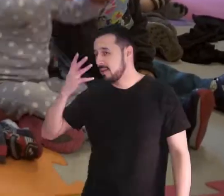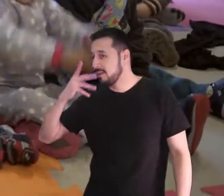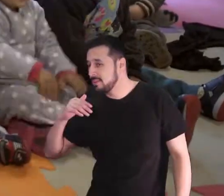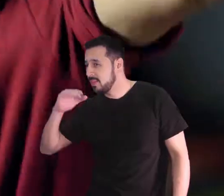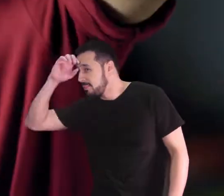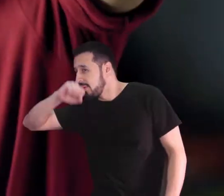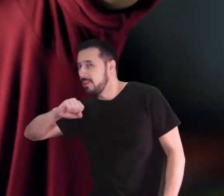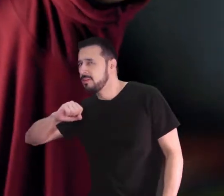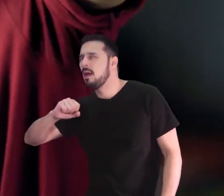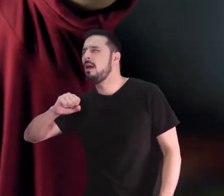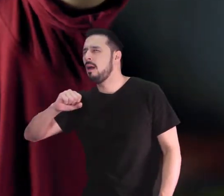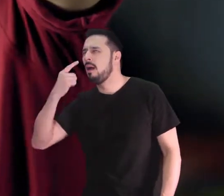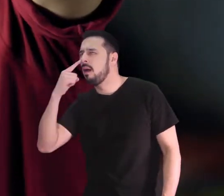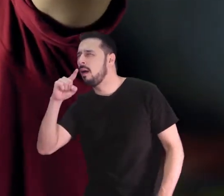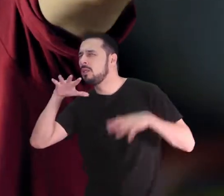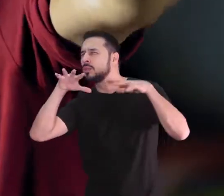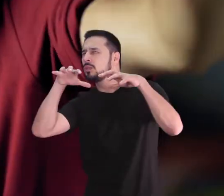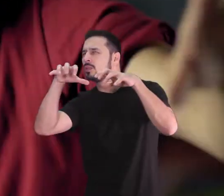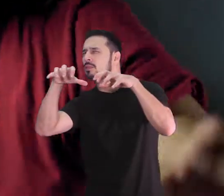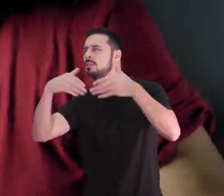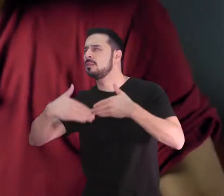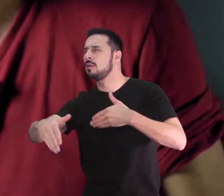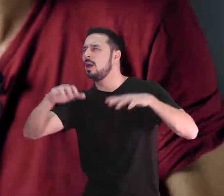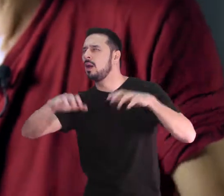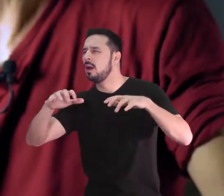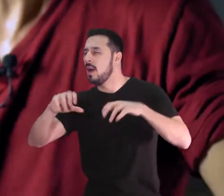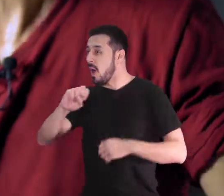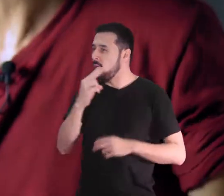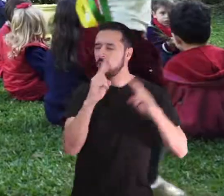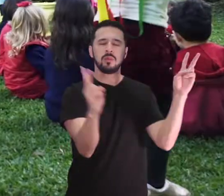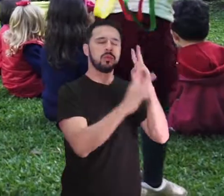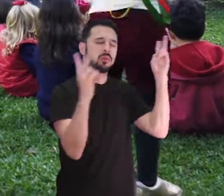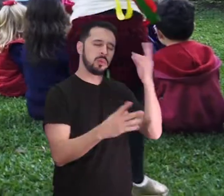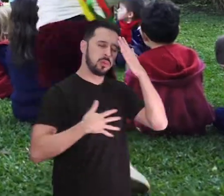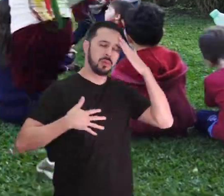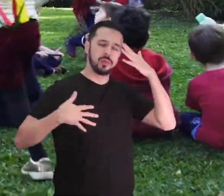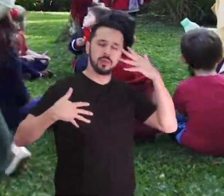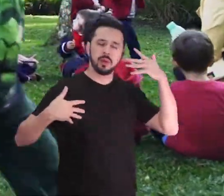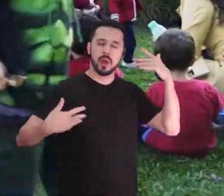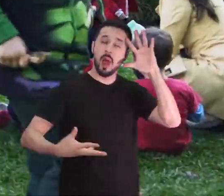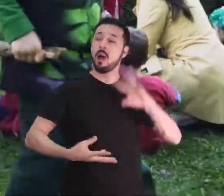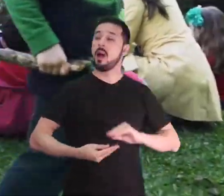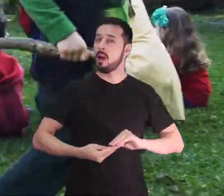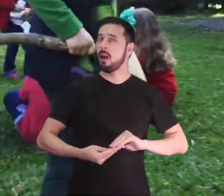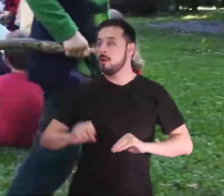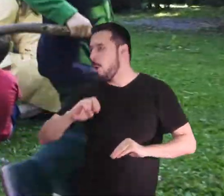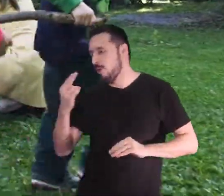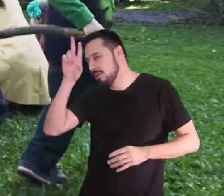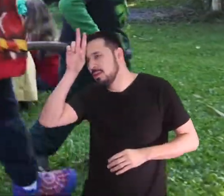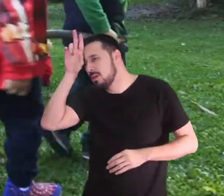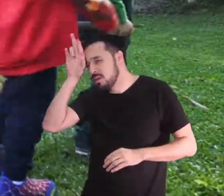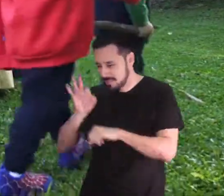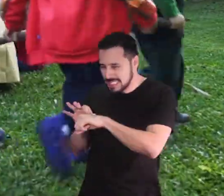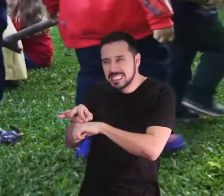Uma criança que aprende que vai chover por causa que viu as nuvens se aproximando, que reconhece o vento da chuva, que reconhece